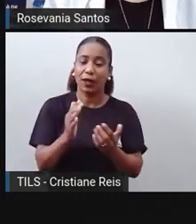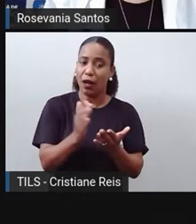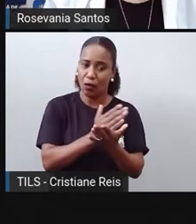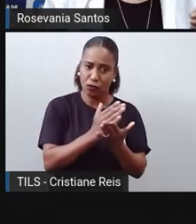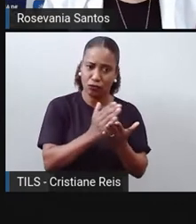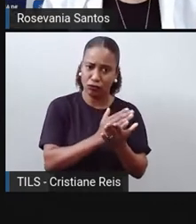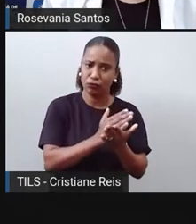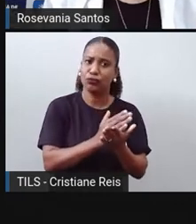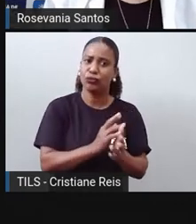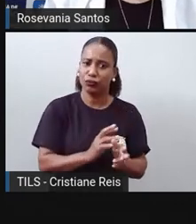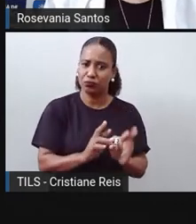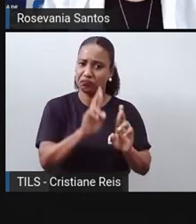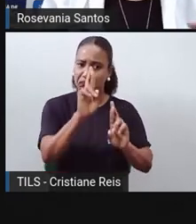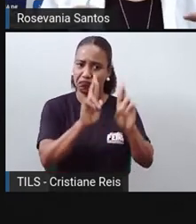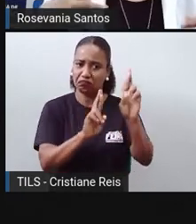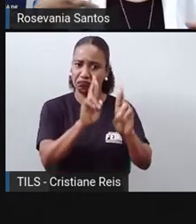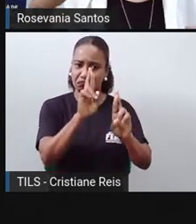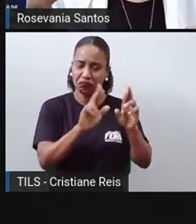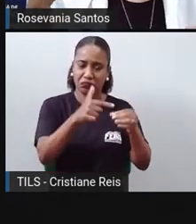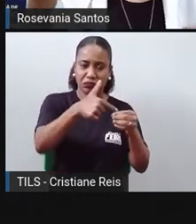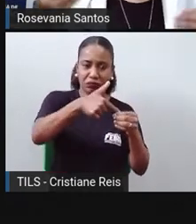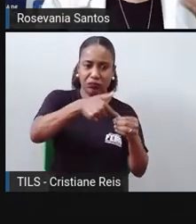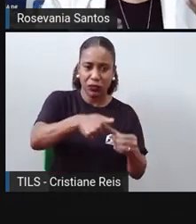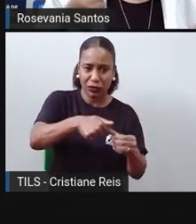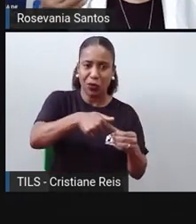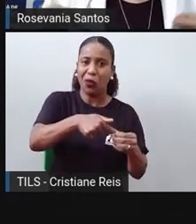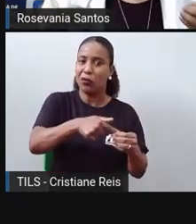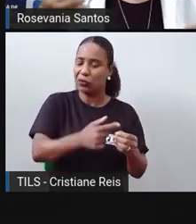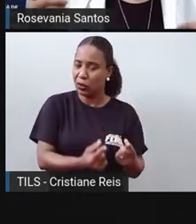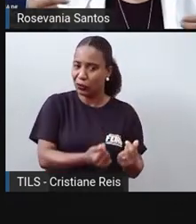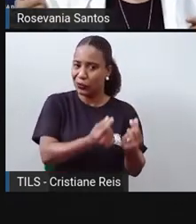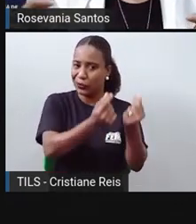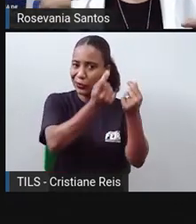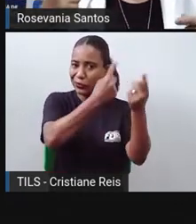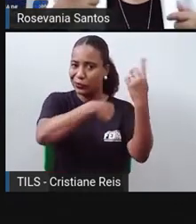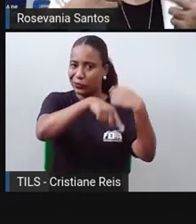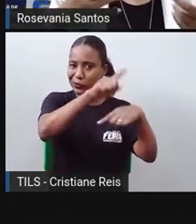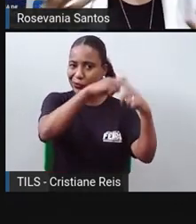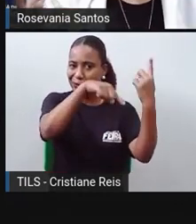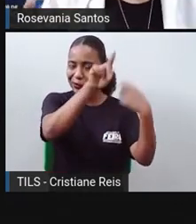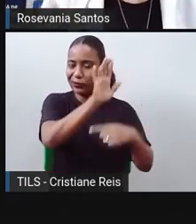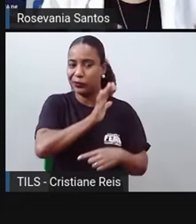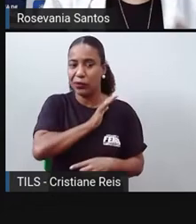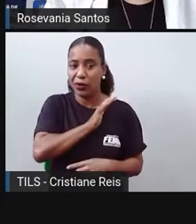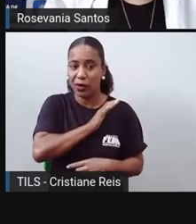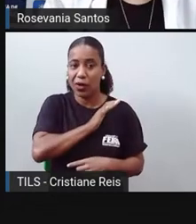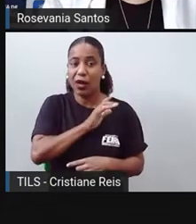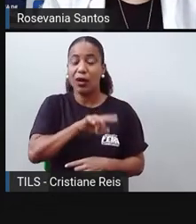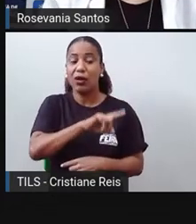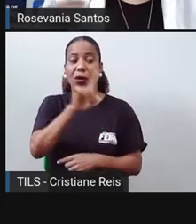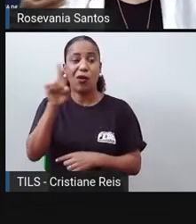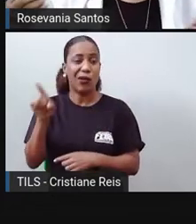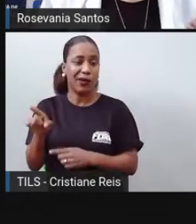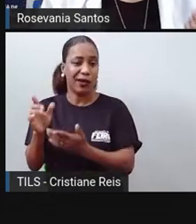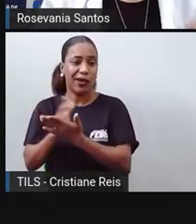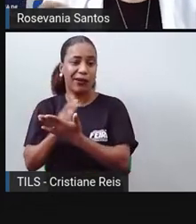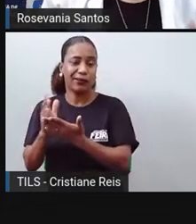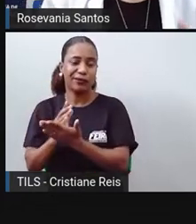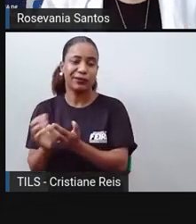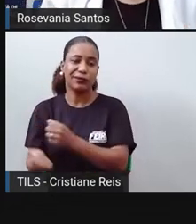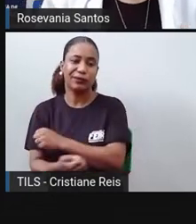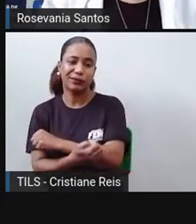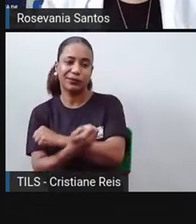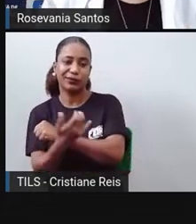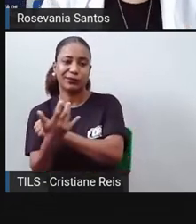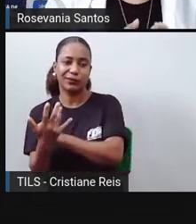petróleo, mas de qualquer forma, né, apesar de ter essas características muito ligadas à agricultura ainda, a gente não